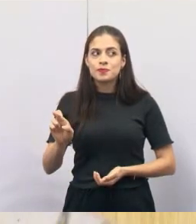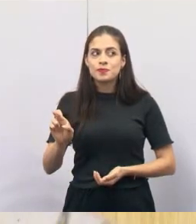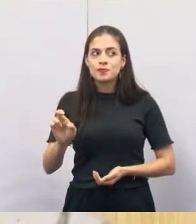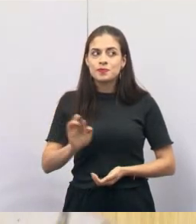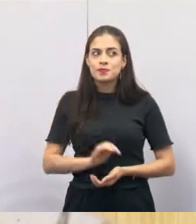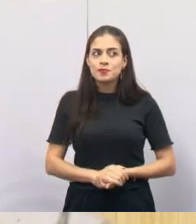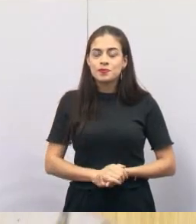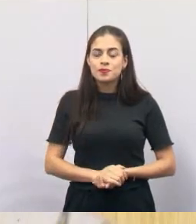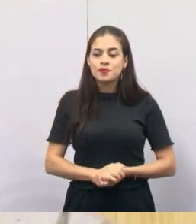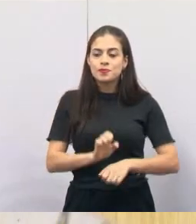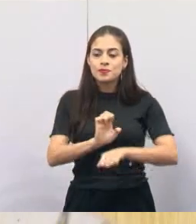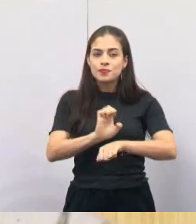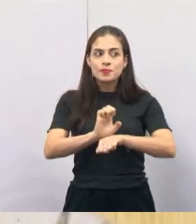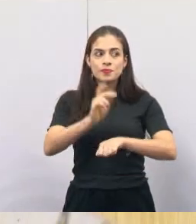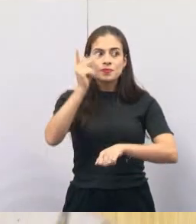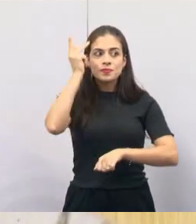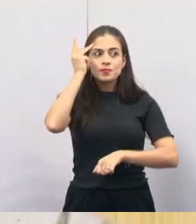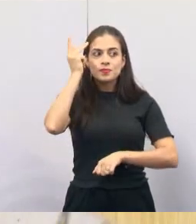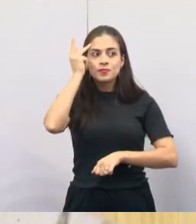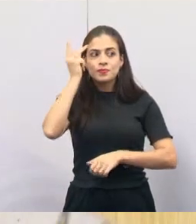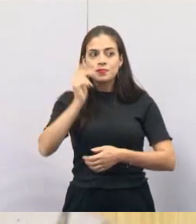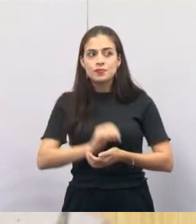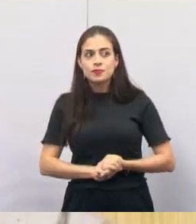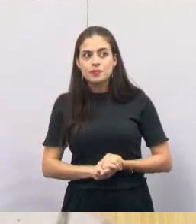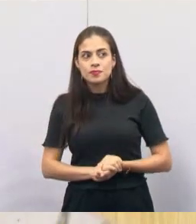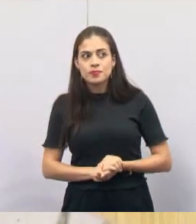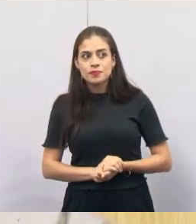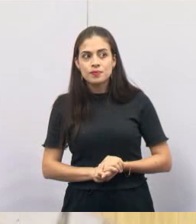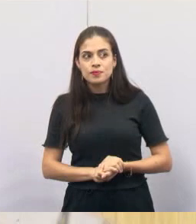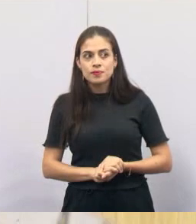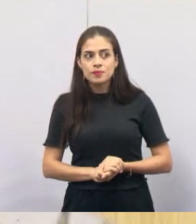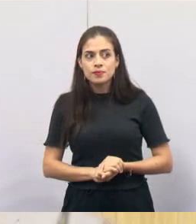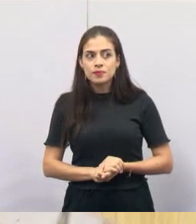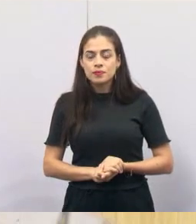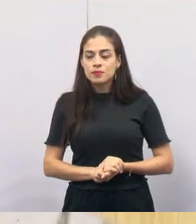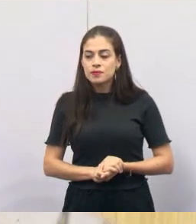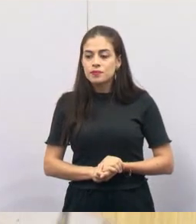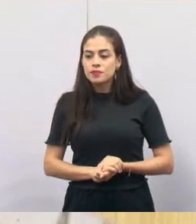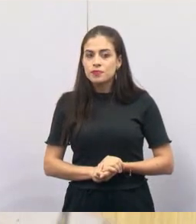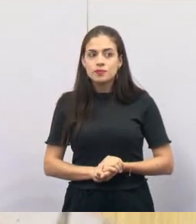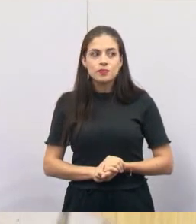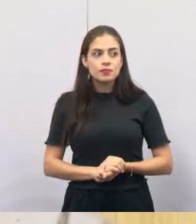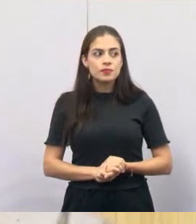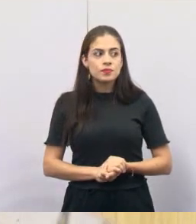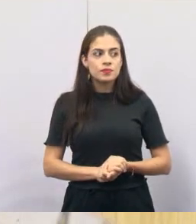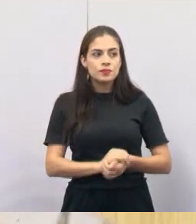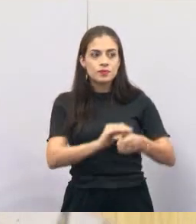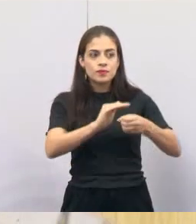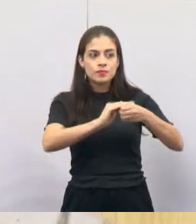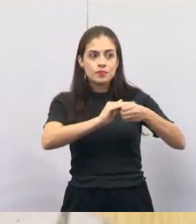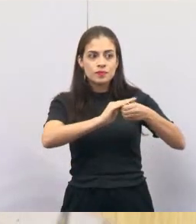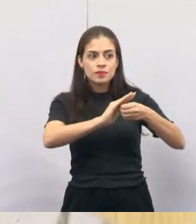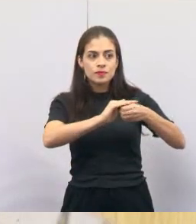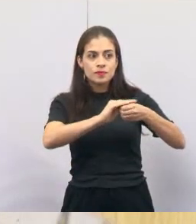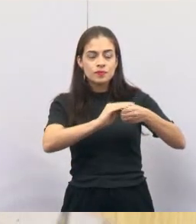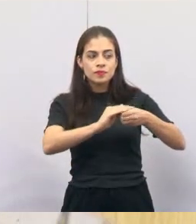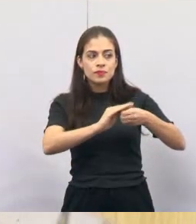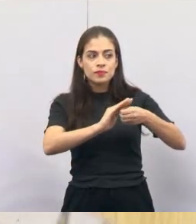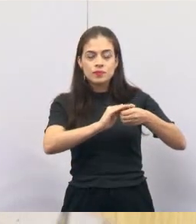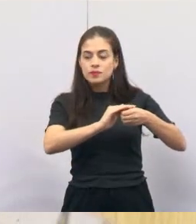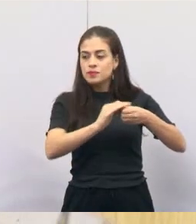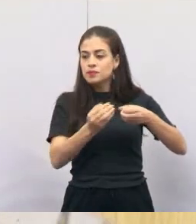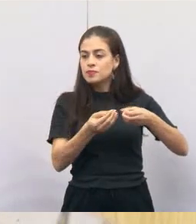Estradas de Rodagem do Estado de São Paulo, solicitando colocação de tampa de concreto